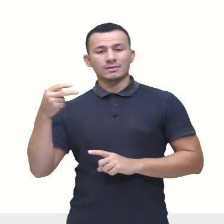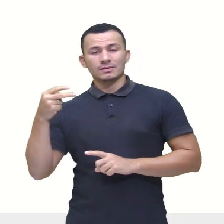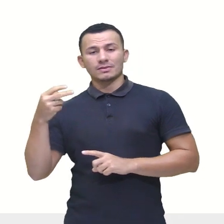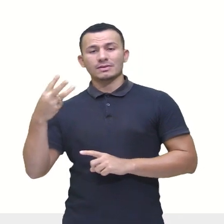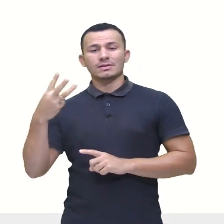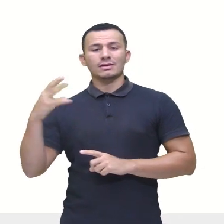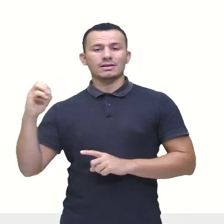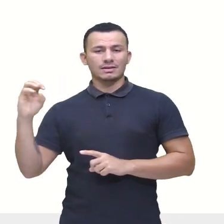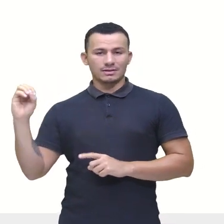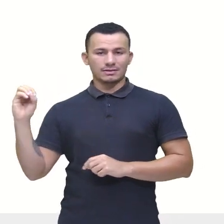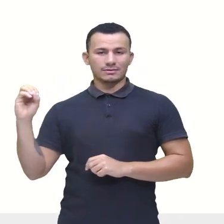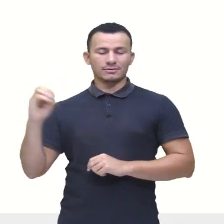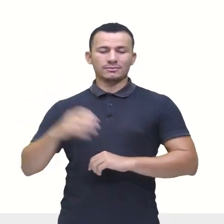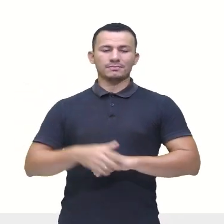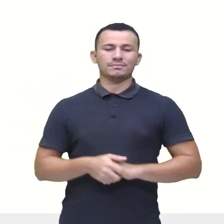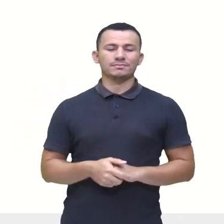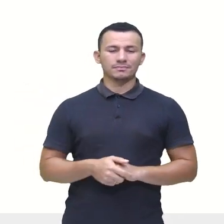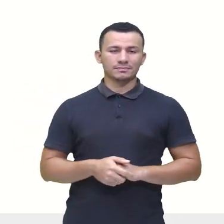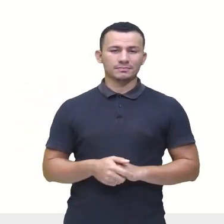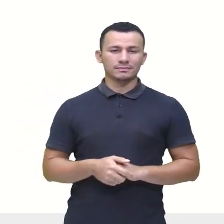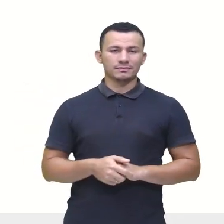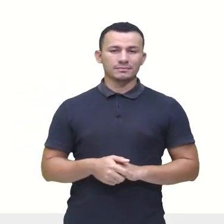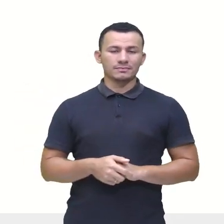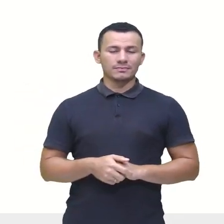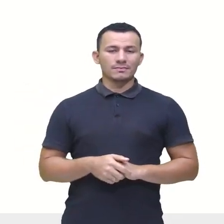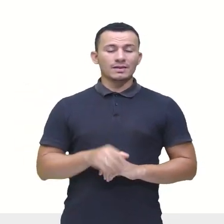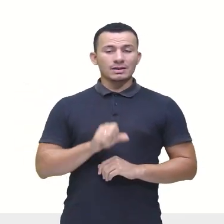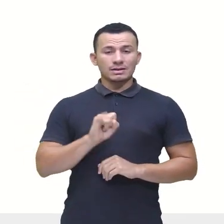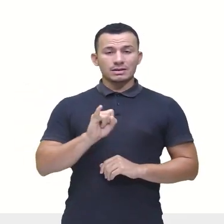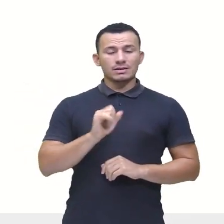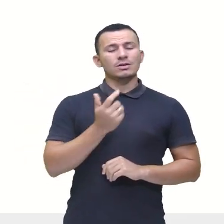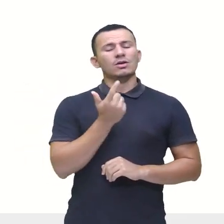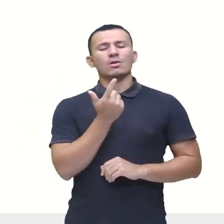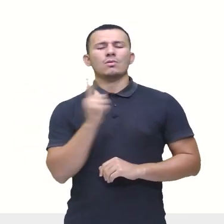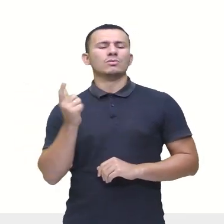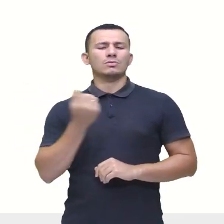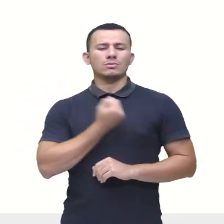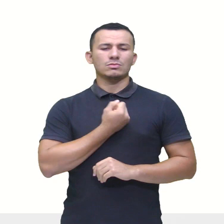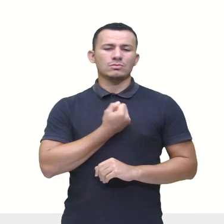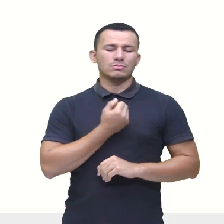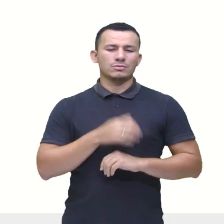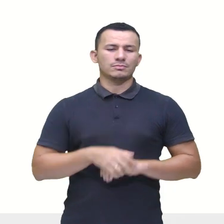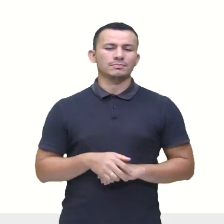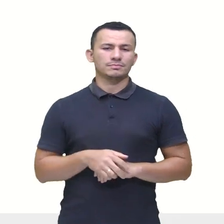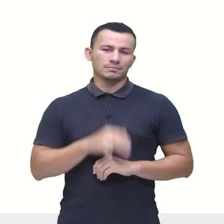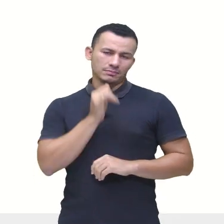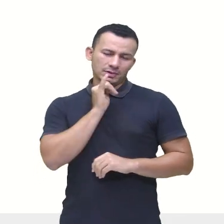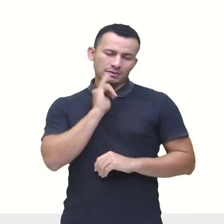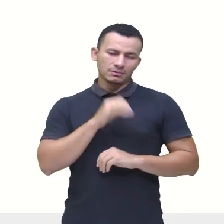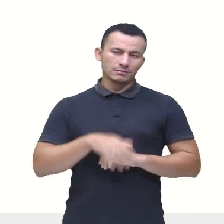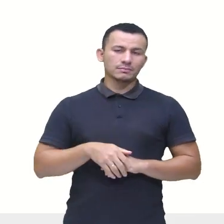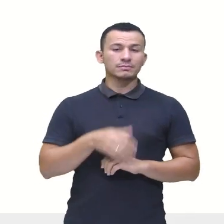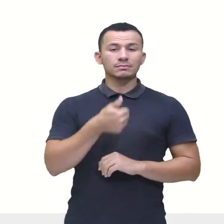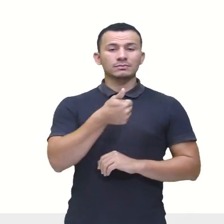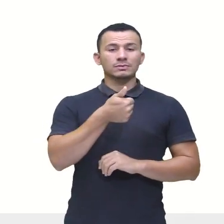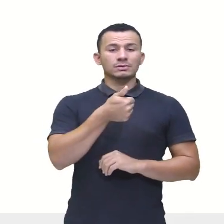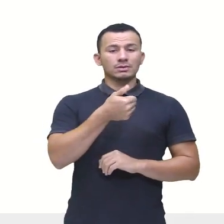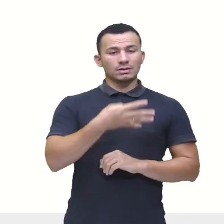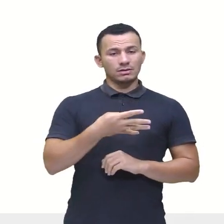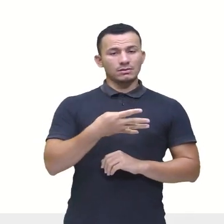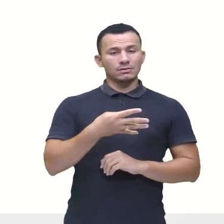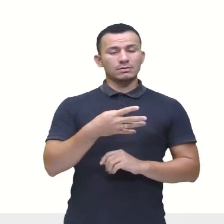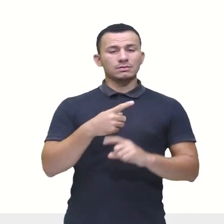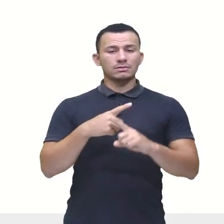Agora, se a conta for por mais de um número, por exemplo, eu tenho aqui 14